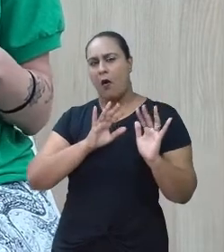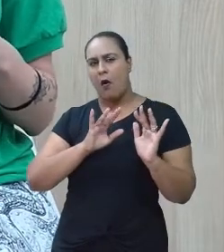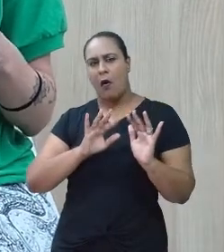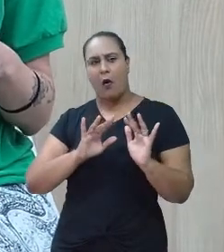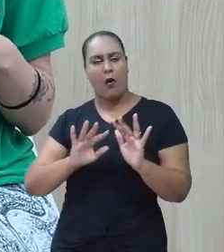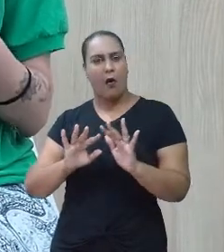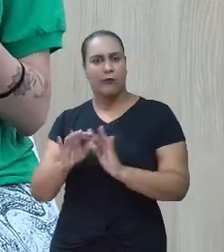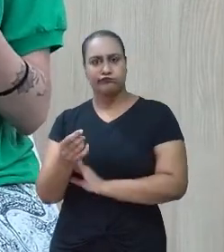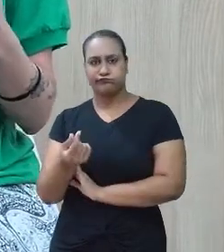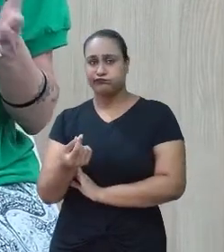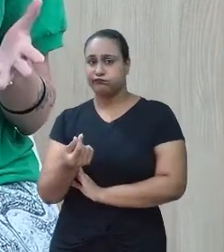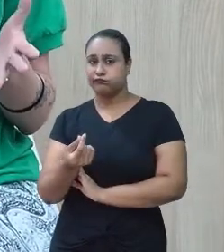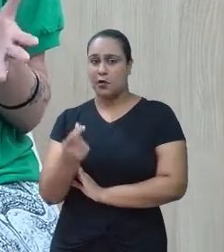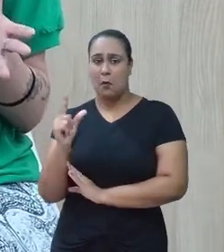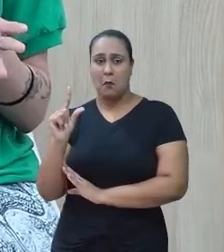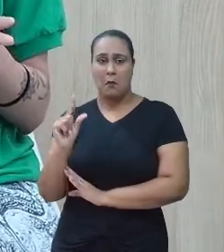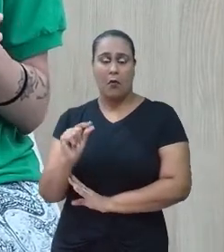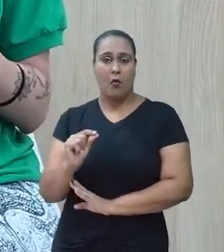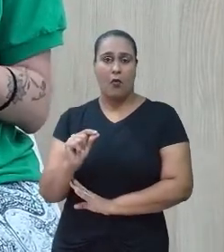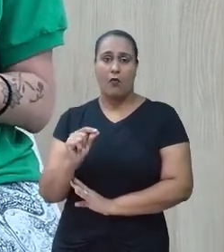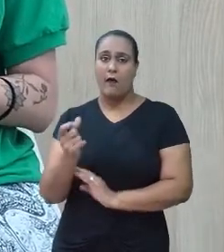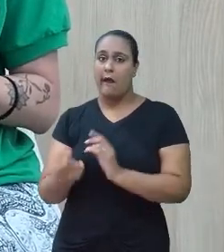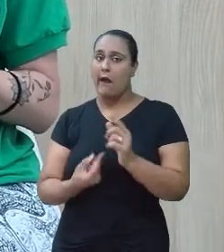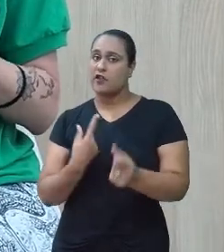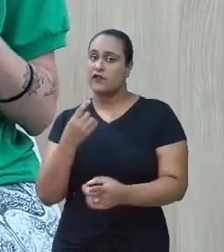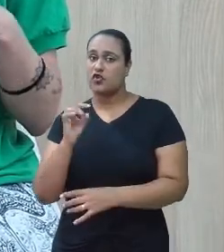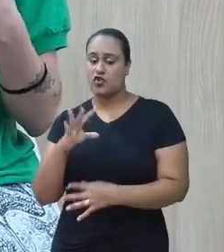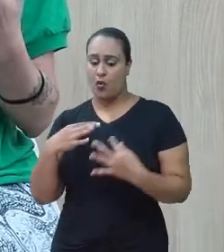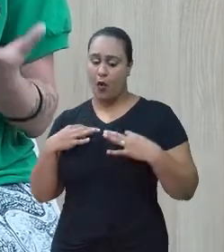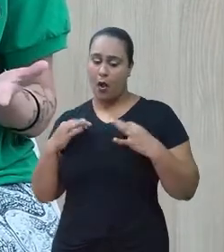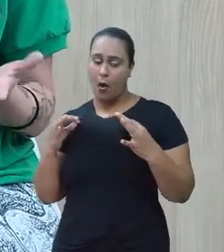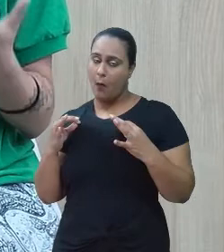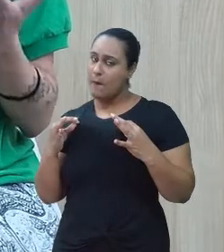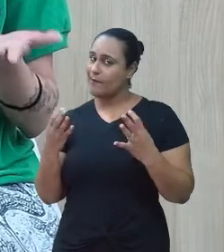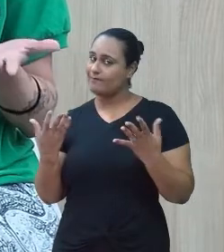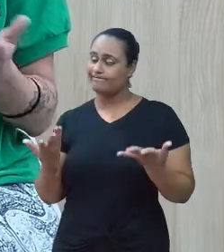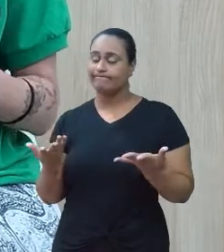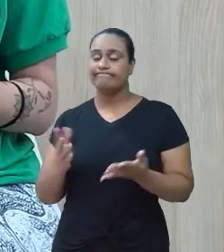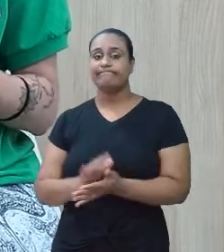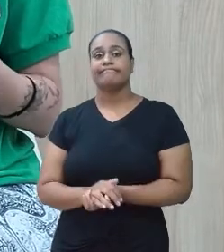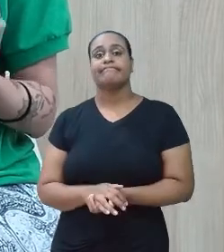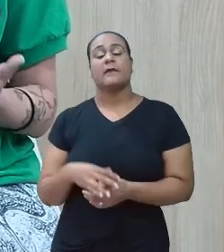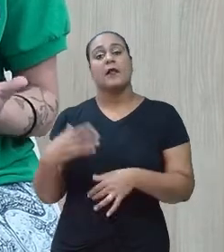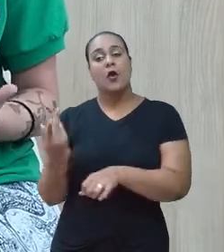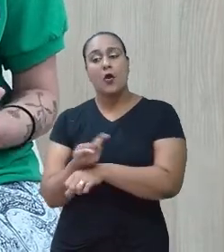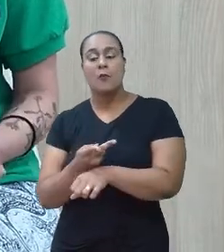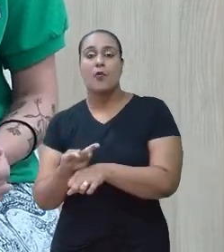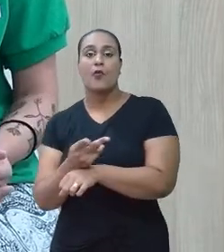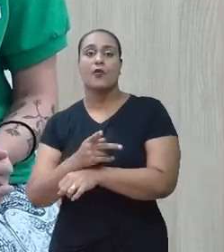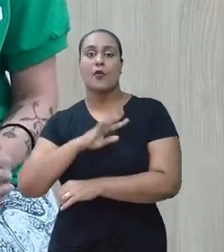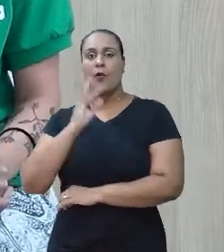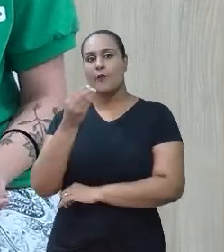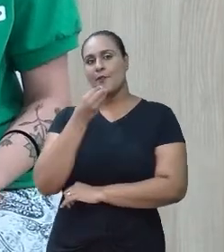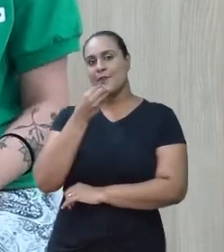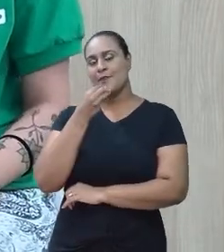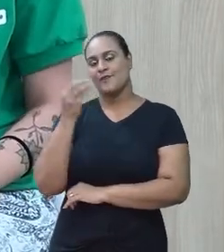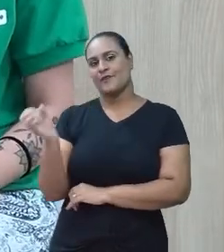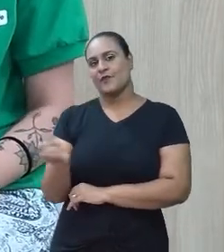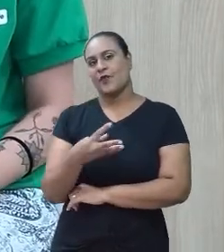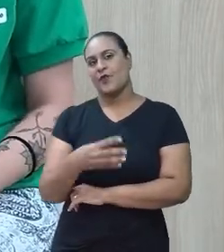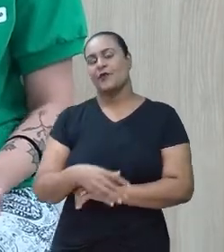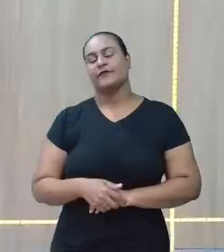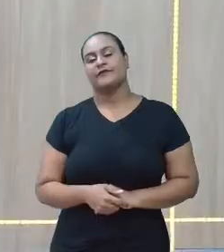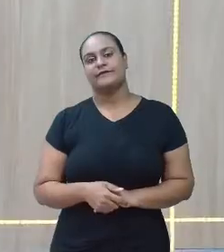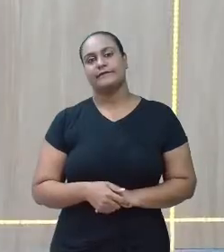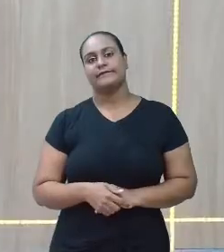pouquíssimos dinheiro, às vezes só com a roupa do corpo mesmo, mas em busca, né, de uma nova oportunidade aí. Que é